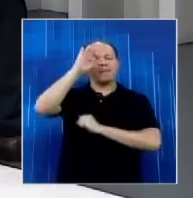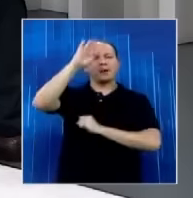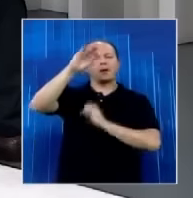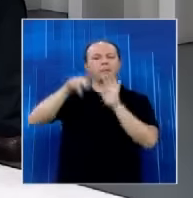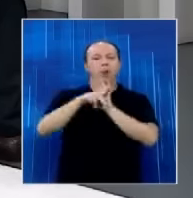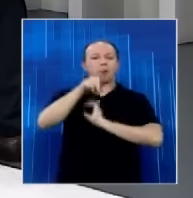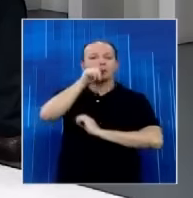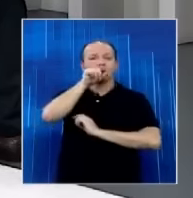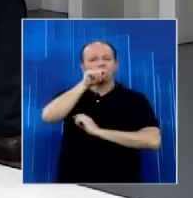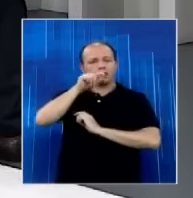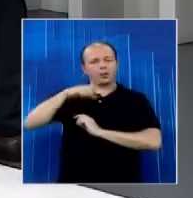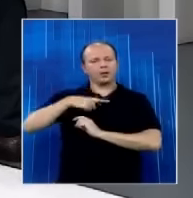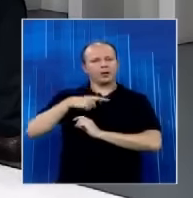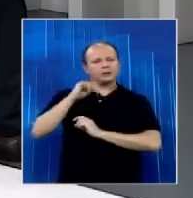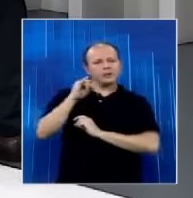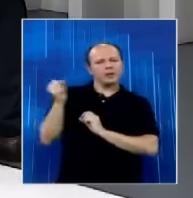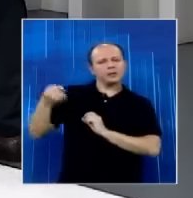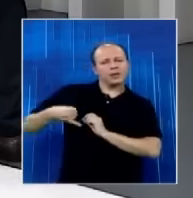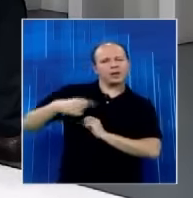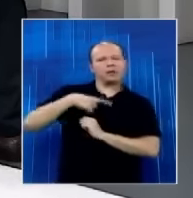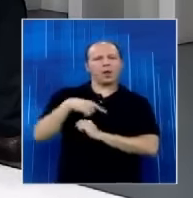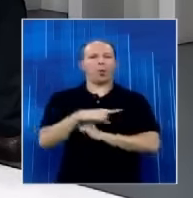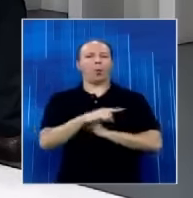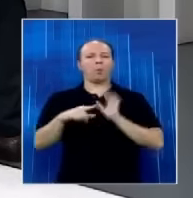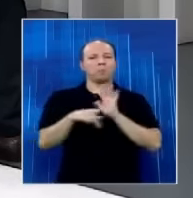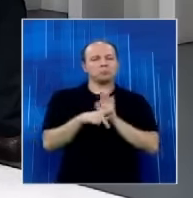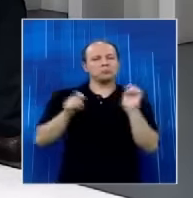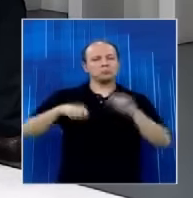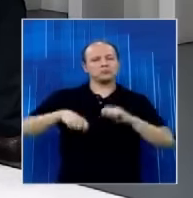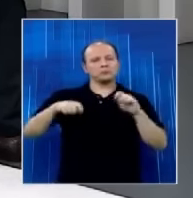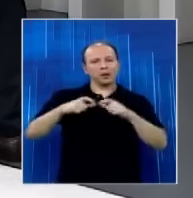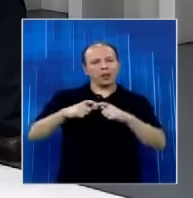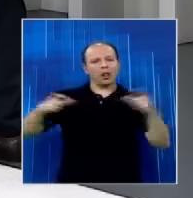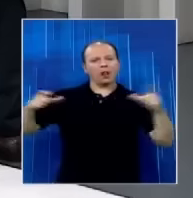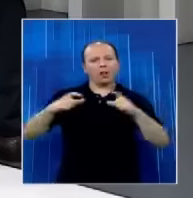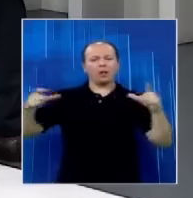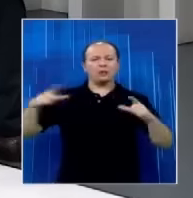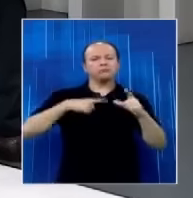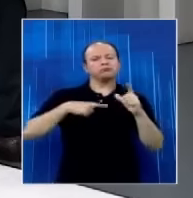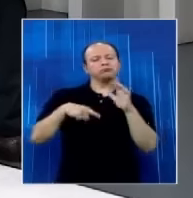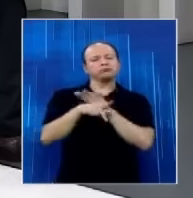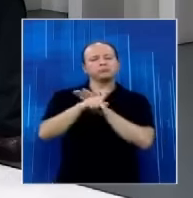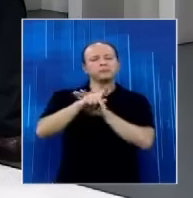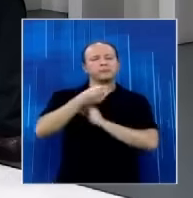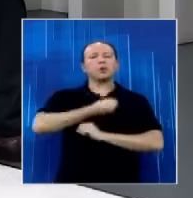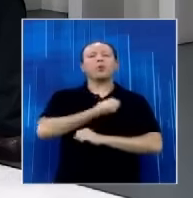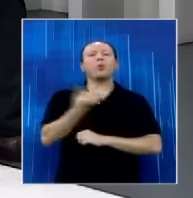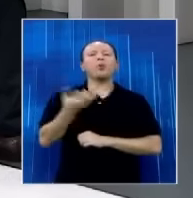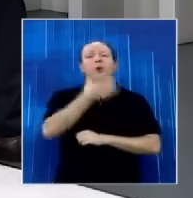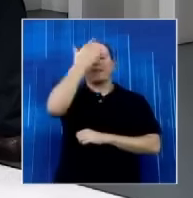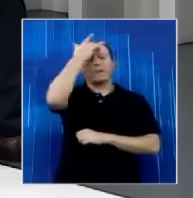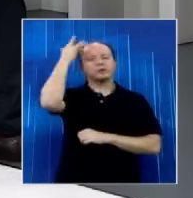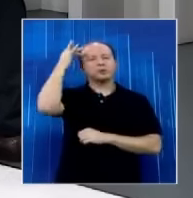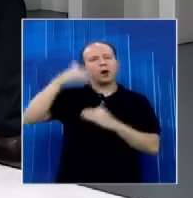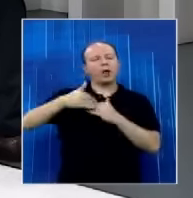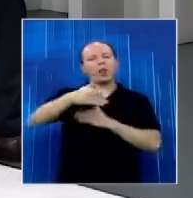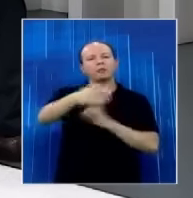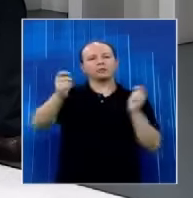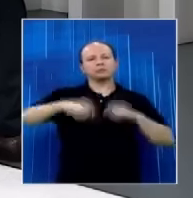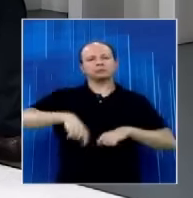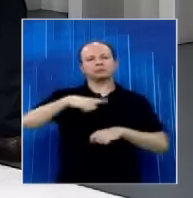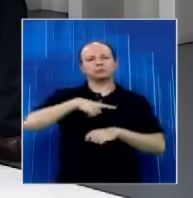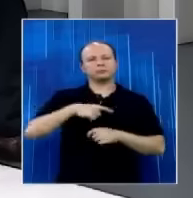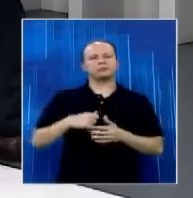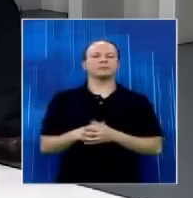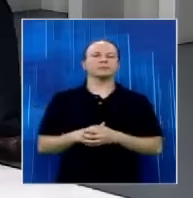através do Twitter, sobre se deveria aumentar ou não deveria aumentar o tamanho do número de pessoas envolvidas na segurança. É o problema da segurança